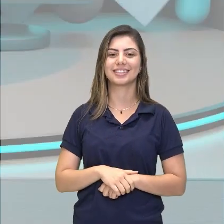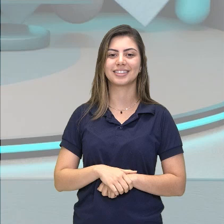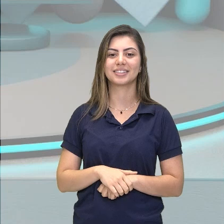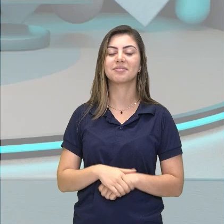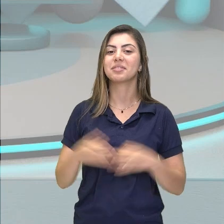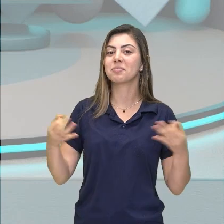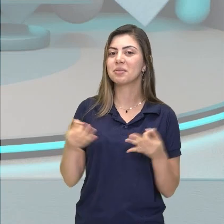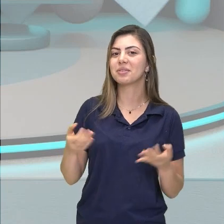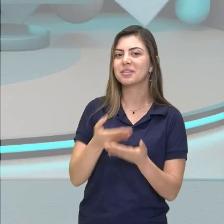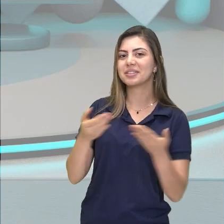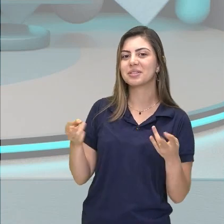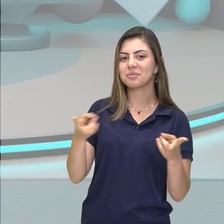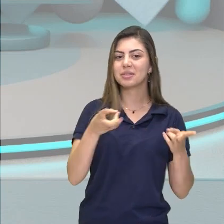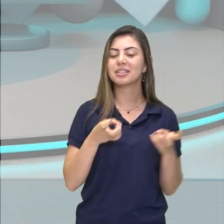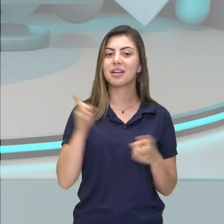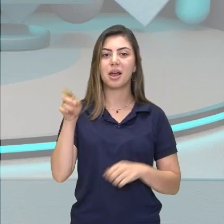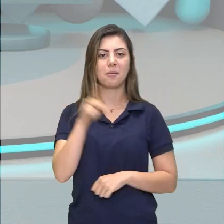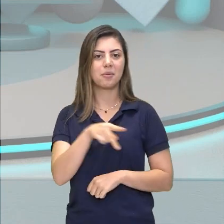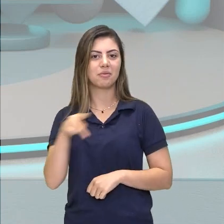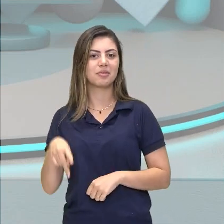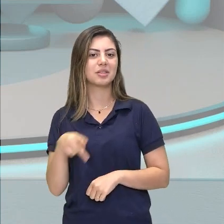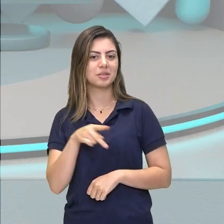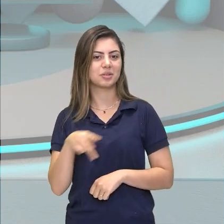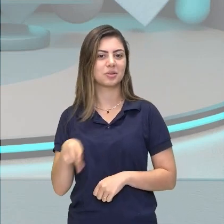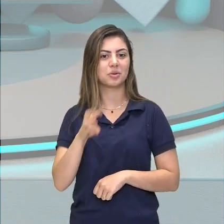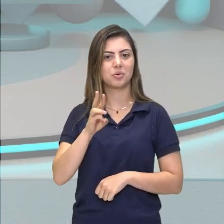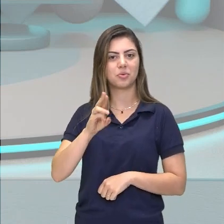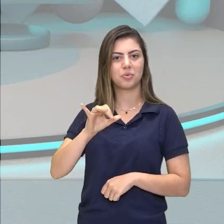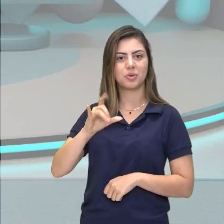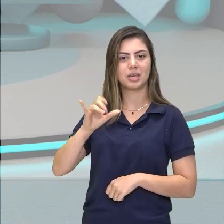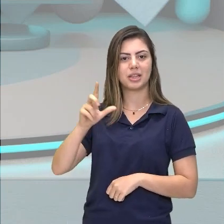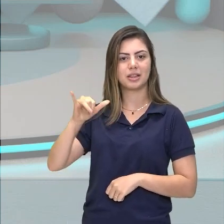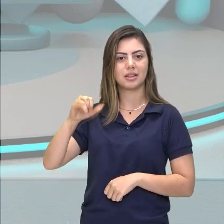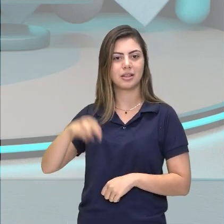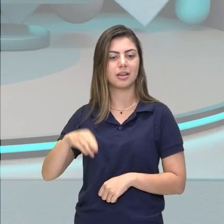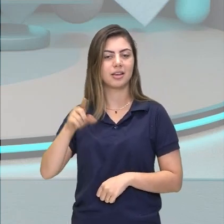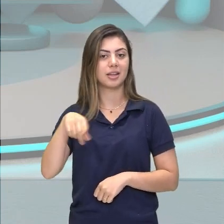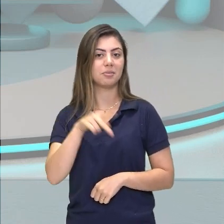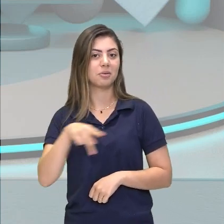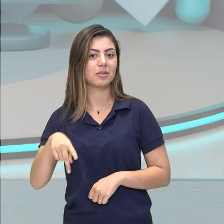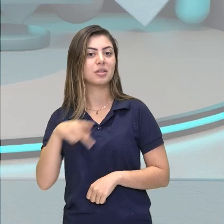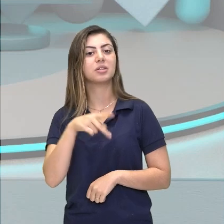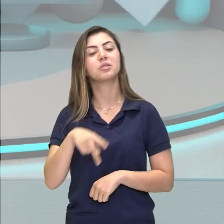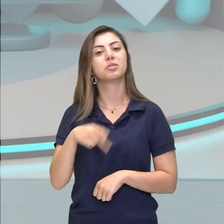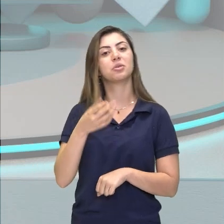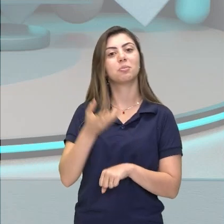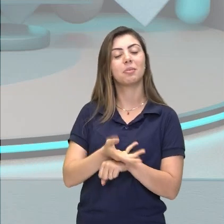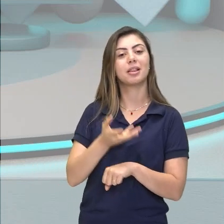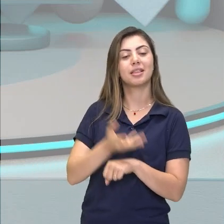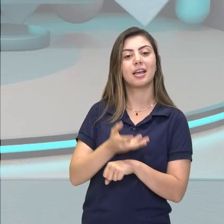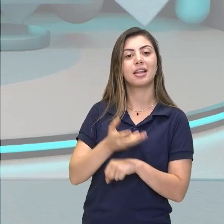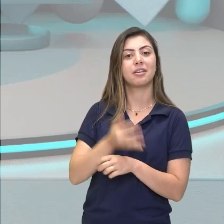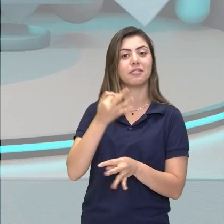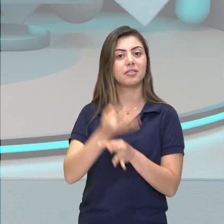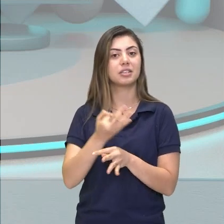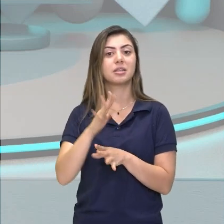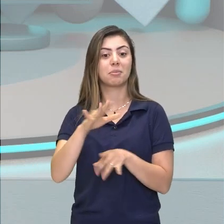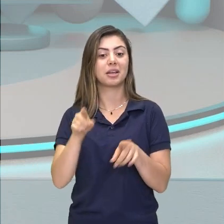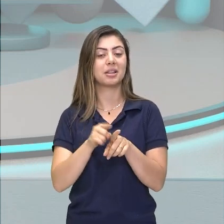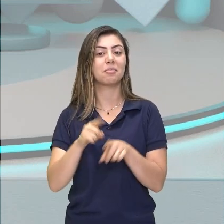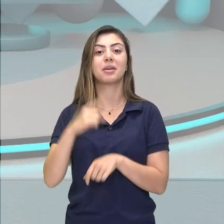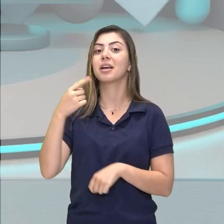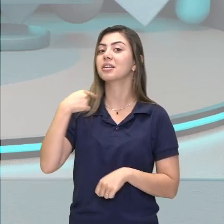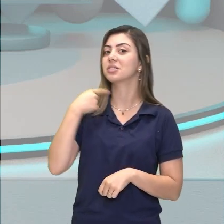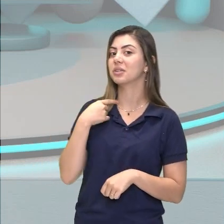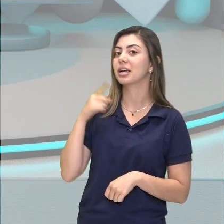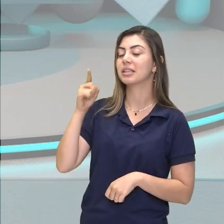Perfeito. Então, vocês viram aí com o professor William, não é? O professor William também, além de professor de física, é advogado. E aí ele está explicando um pouquinho